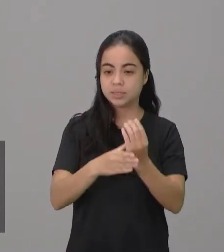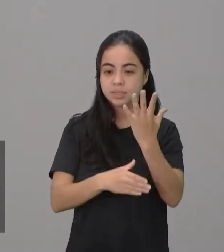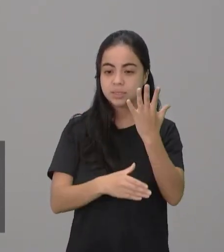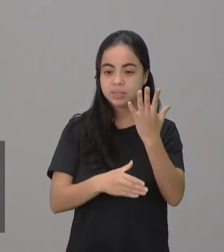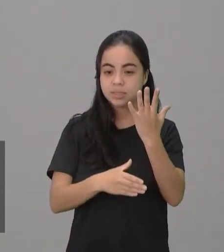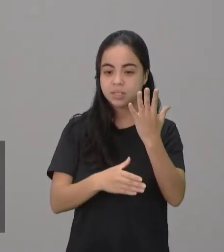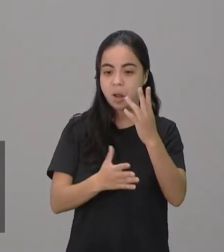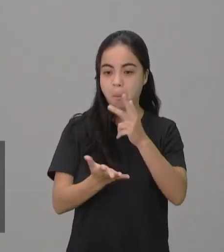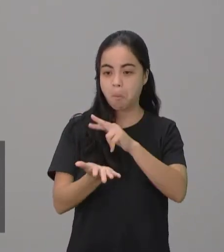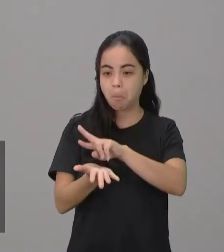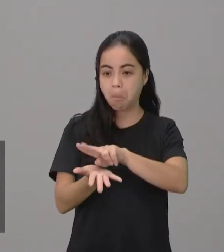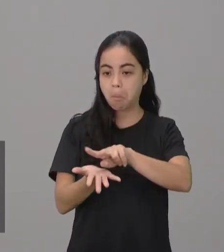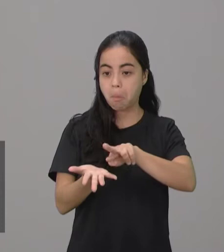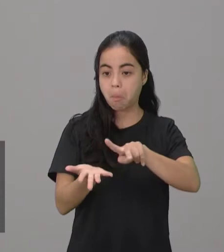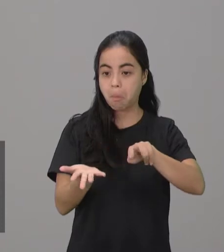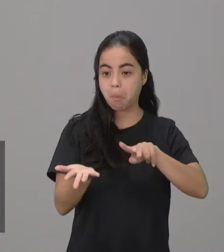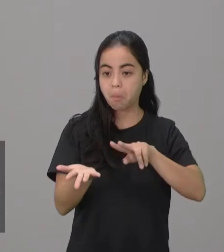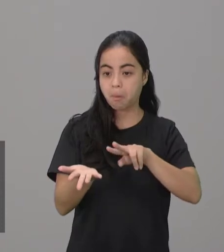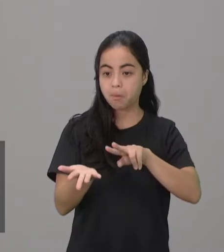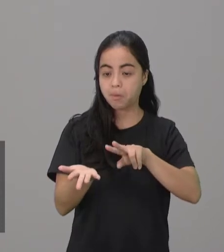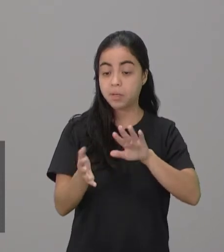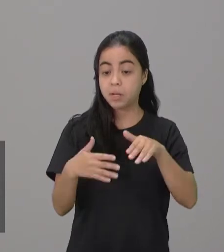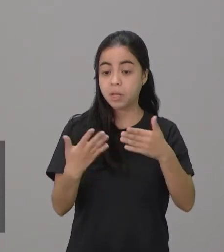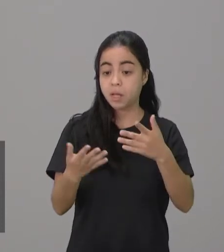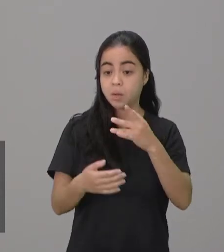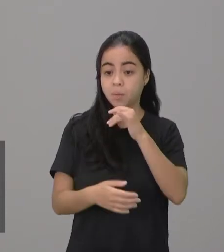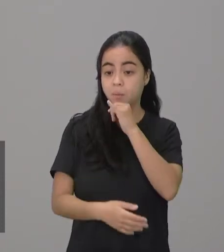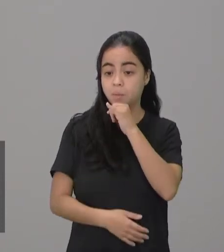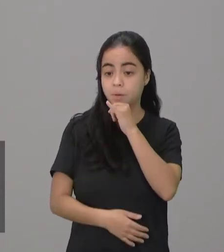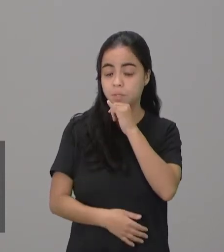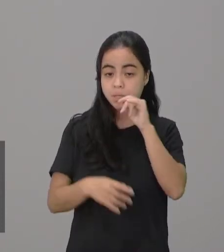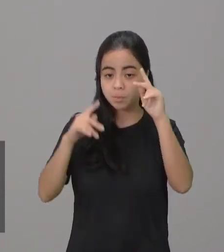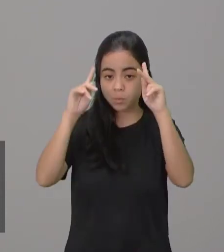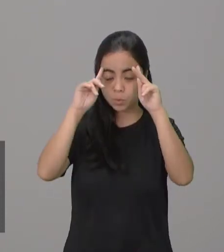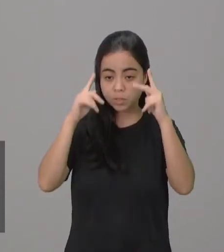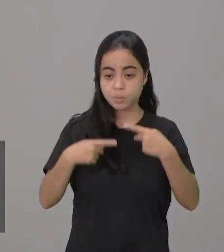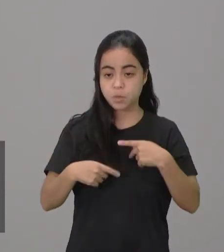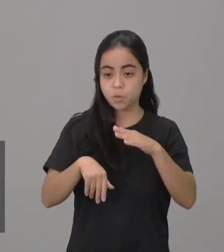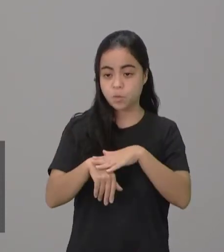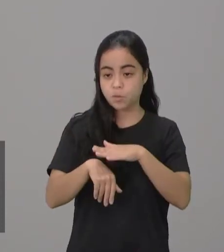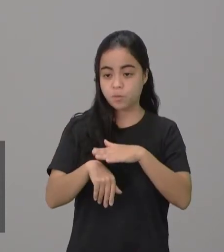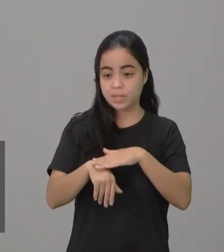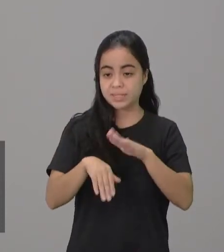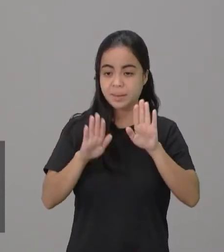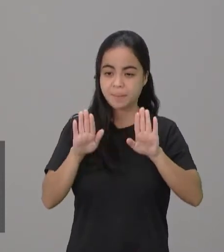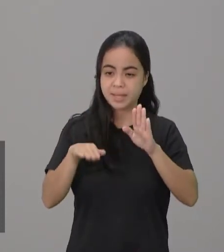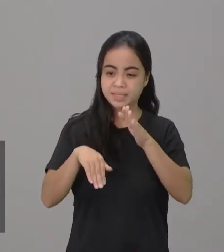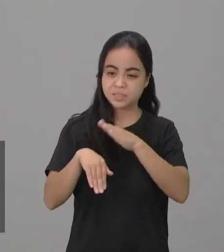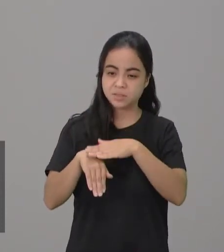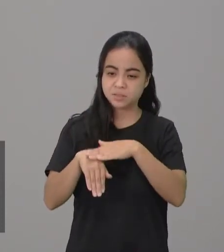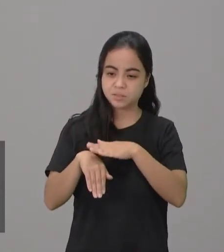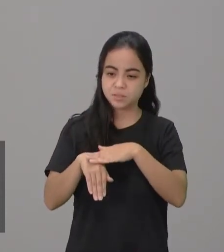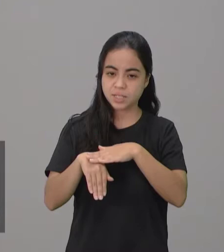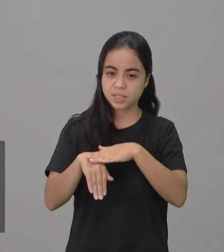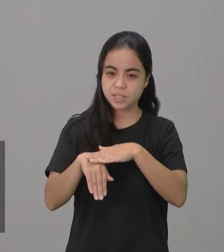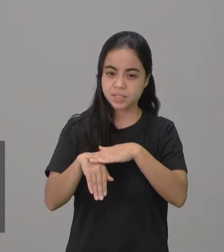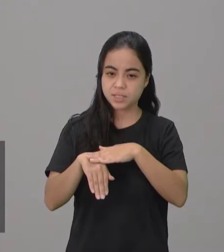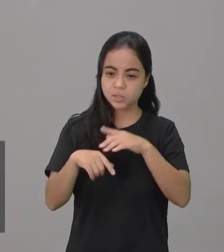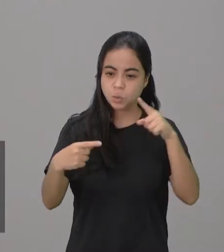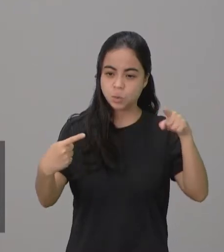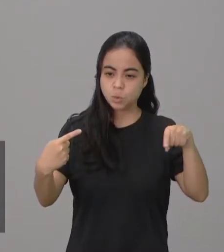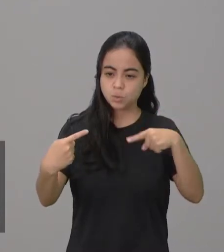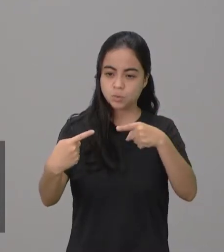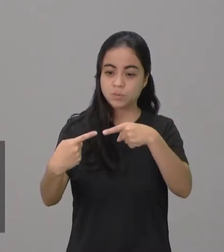estilos, por exemplo, né? Então, o ser humano ele não faz apenas, ele faz, mas ele faz para uma